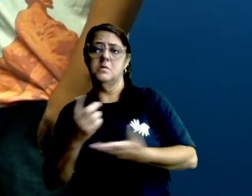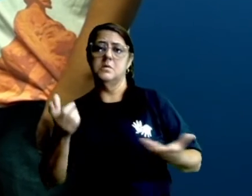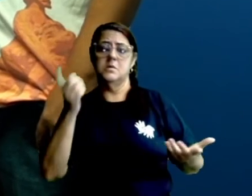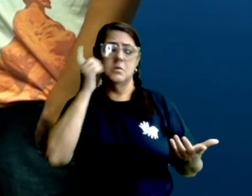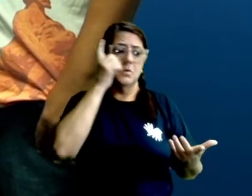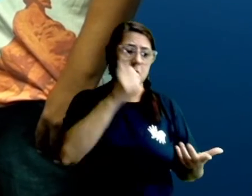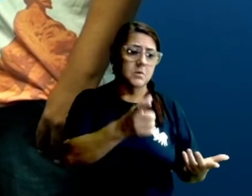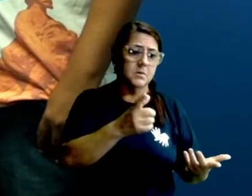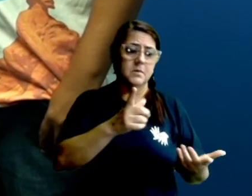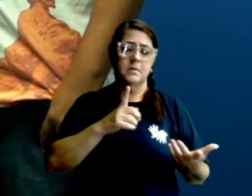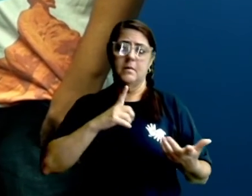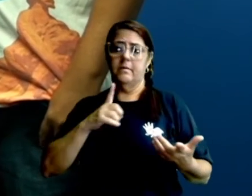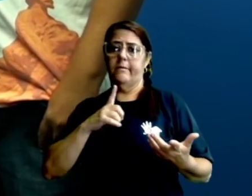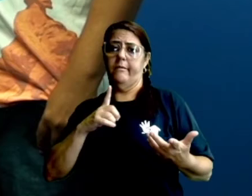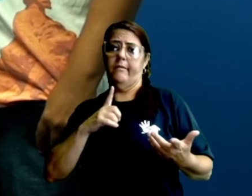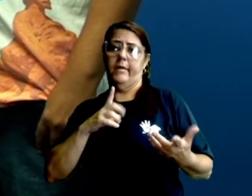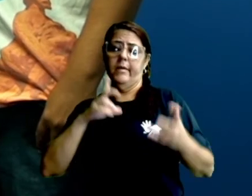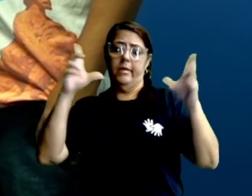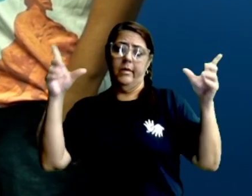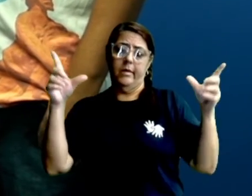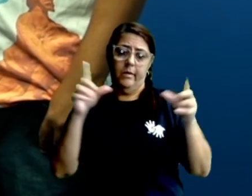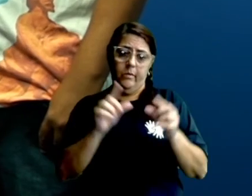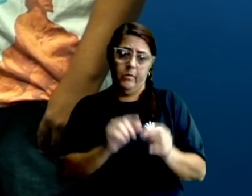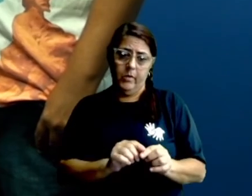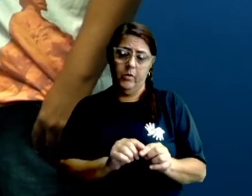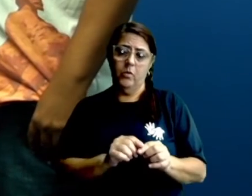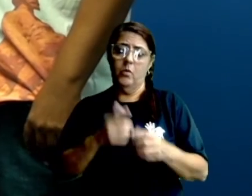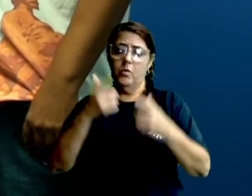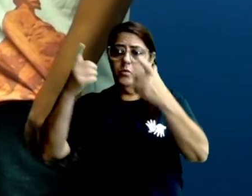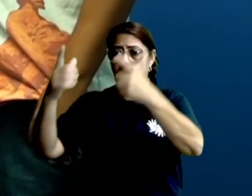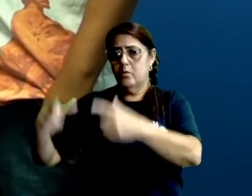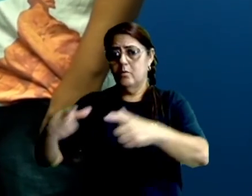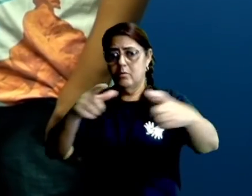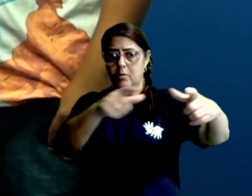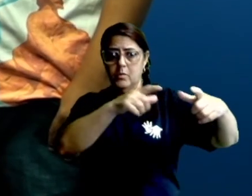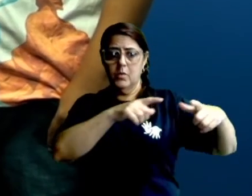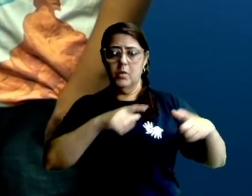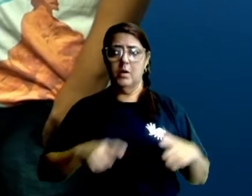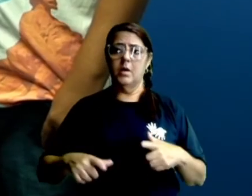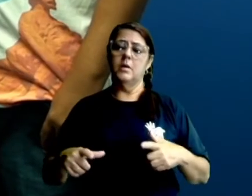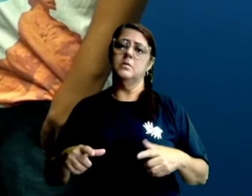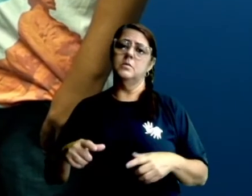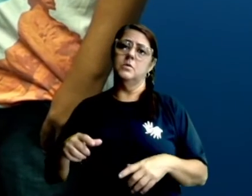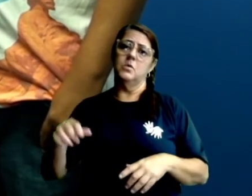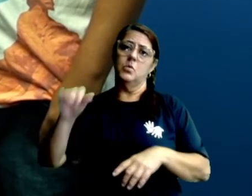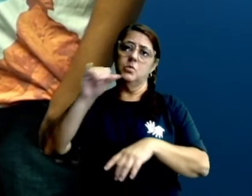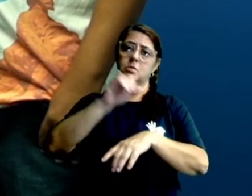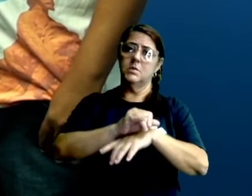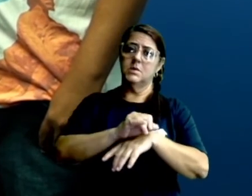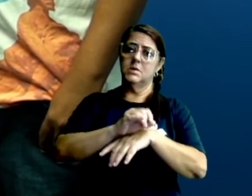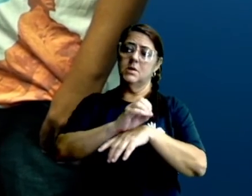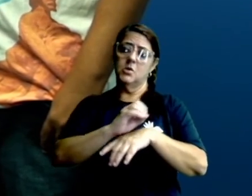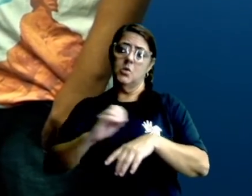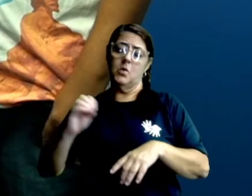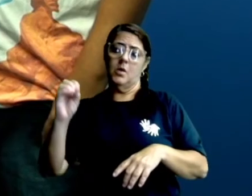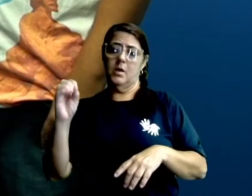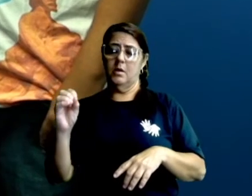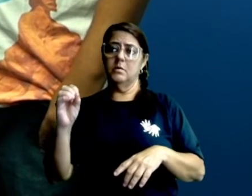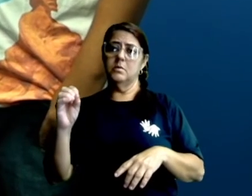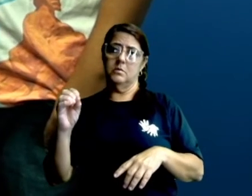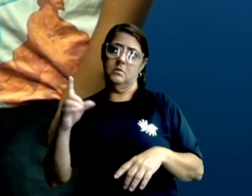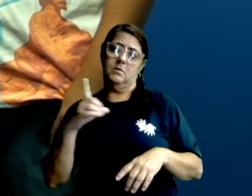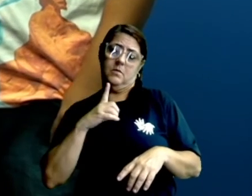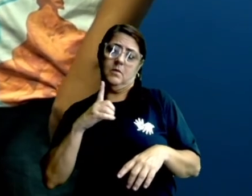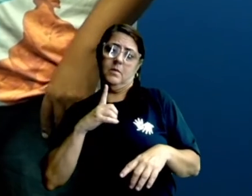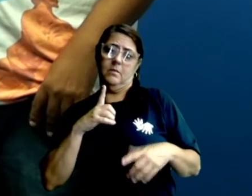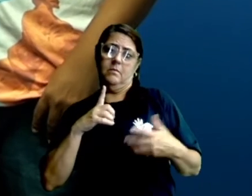pluviosidade, né, que vai diminuir nessas regiões, principalmente o centro-oeste, onde precisa bastante de água,